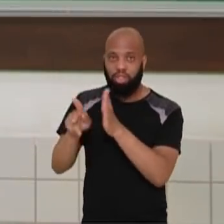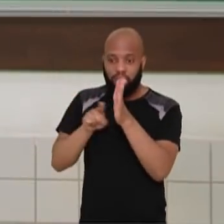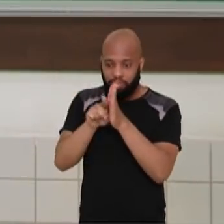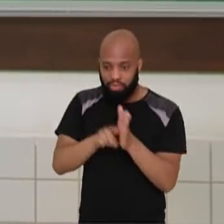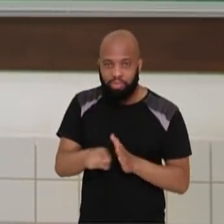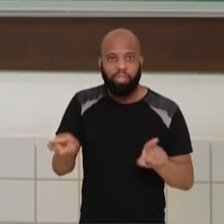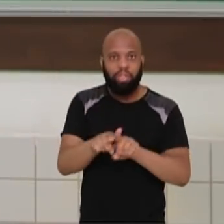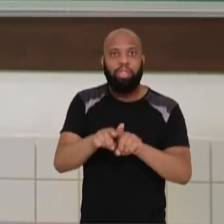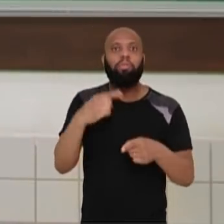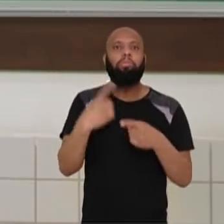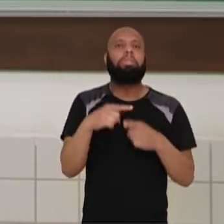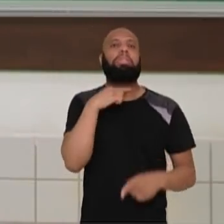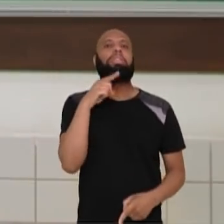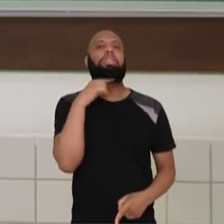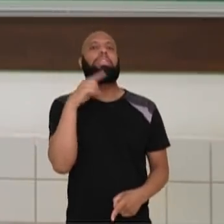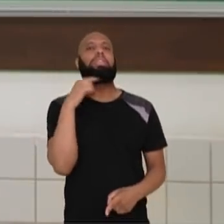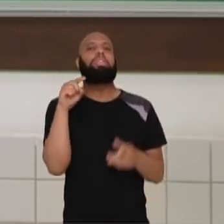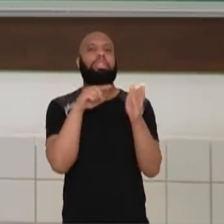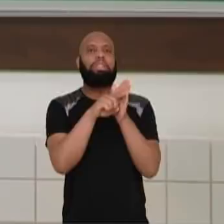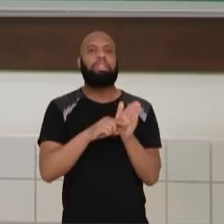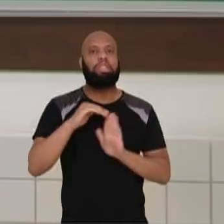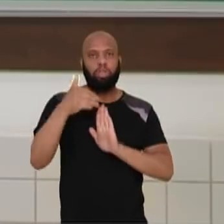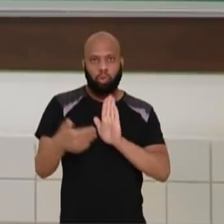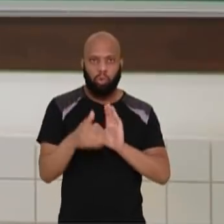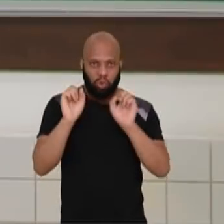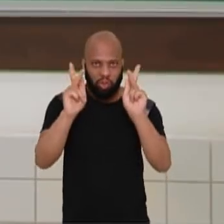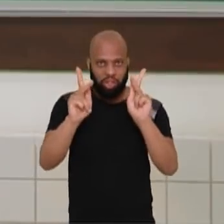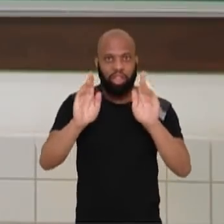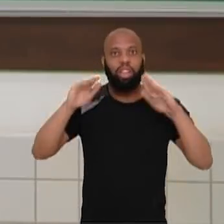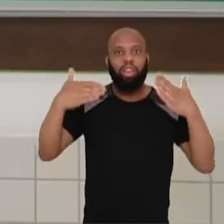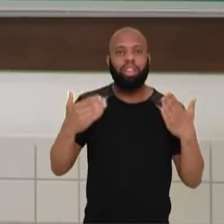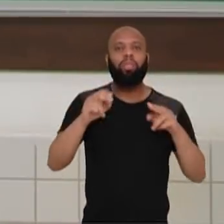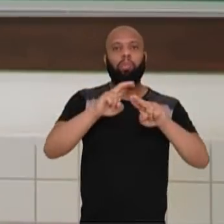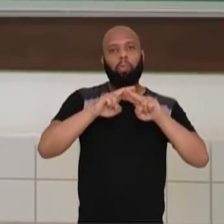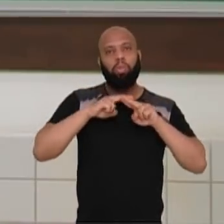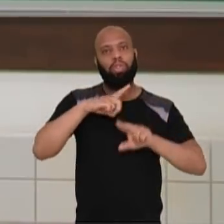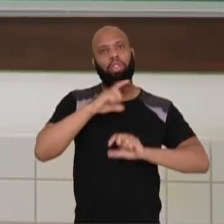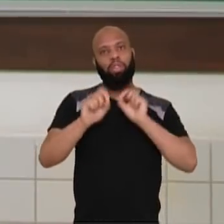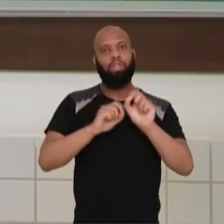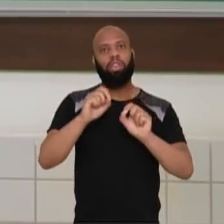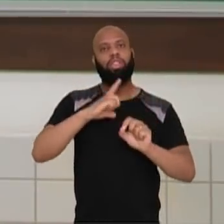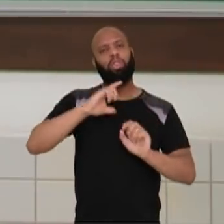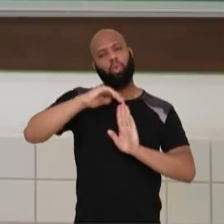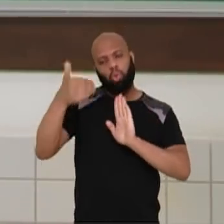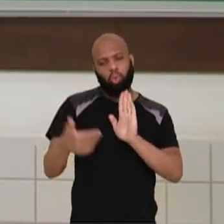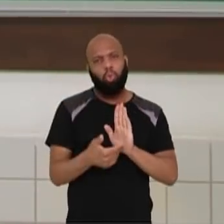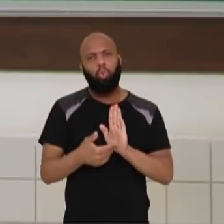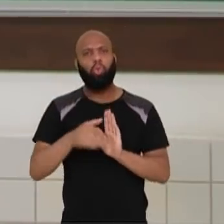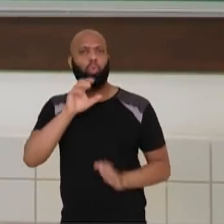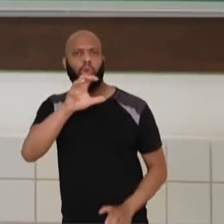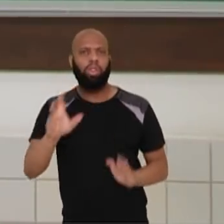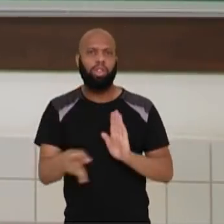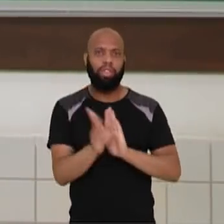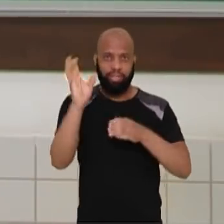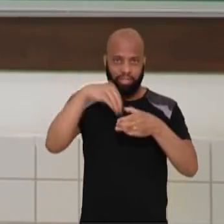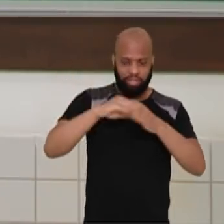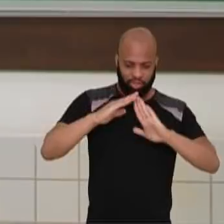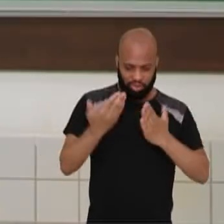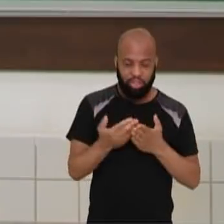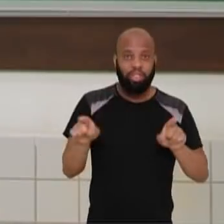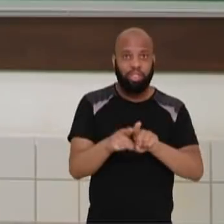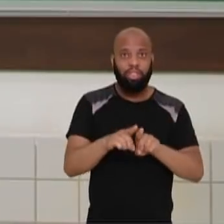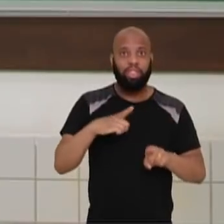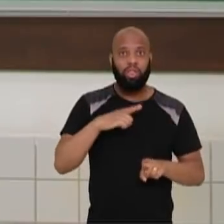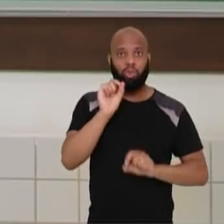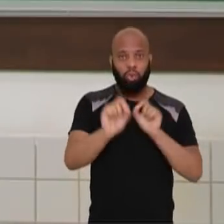pesquisar, porque é inviável pesquisar com todo mundo, certo? Então, tem todo mundo lá, todo mundo da escola, vai pesquisar